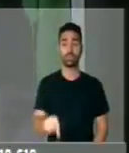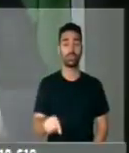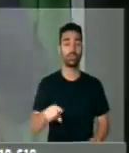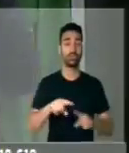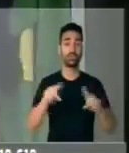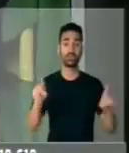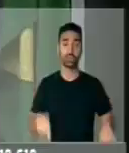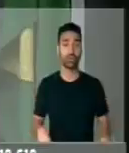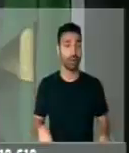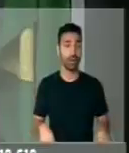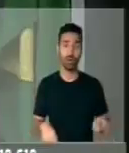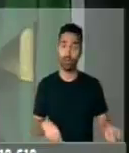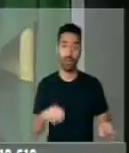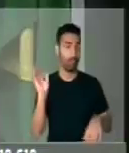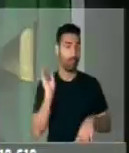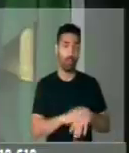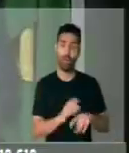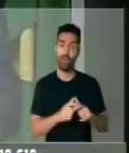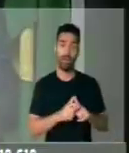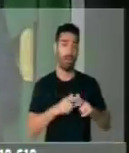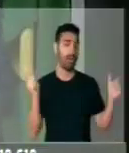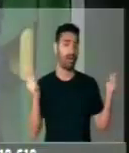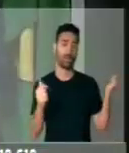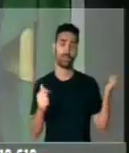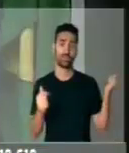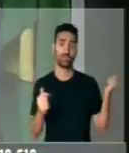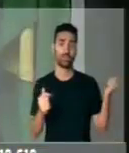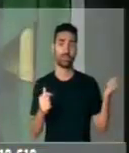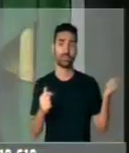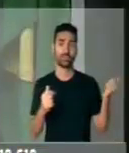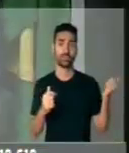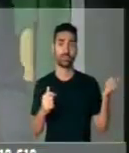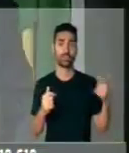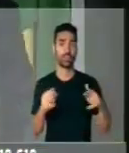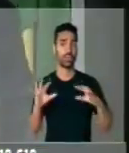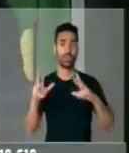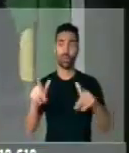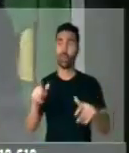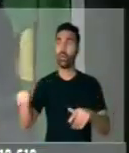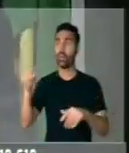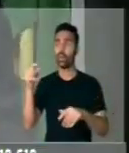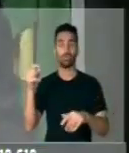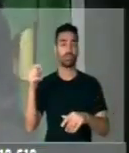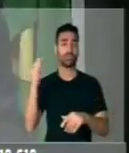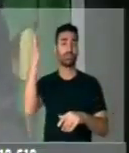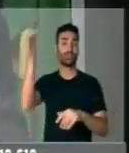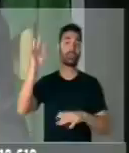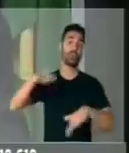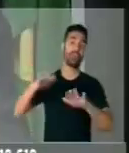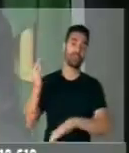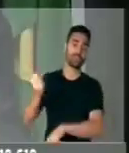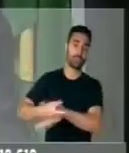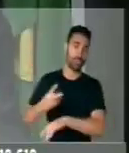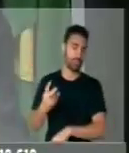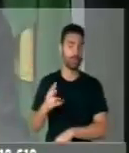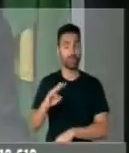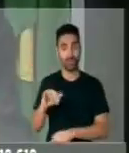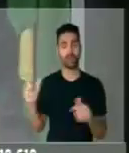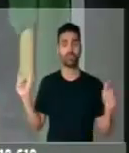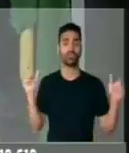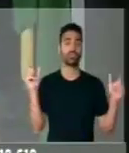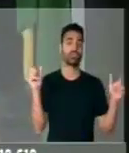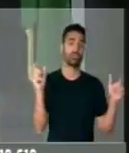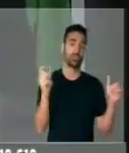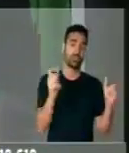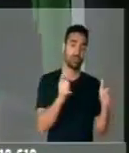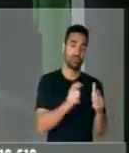que é infinitamente maior do que a soma de todos esses empregos que virão, vão se diminuir, vão